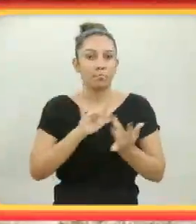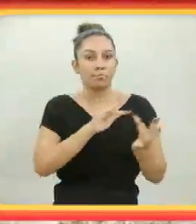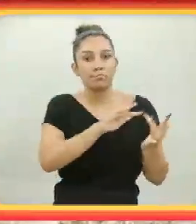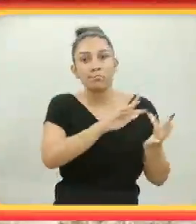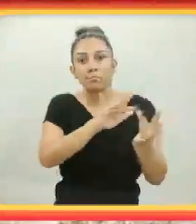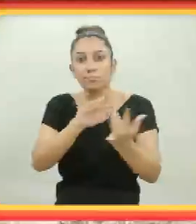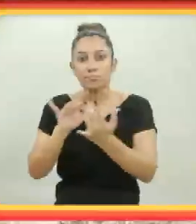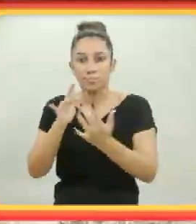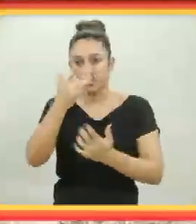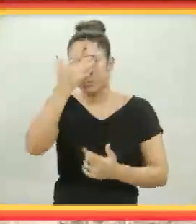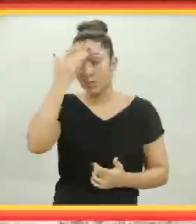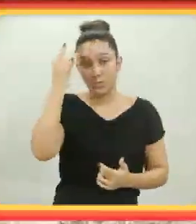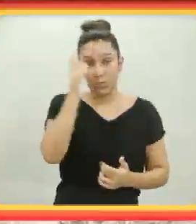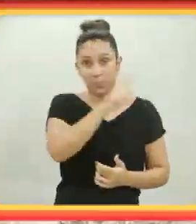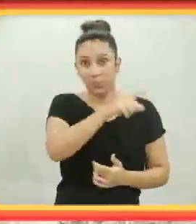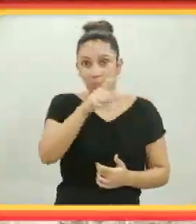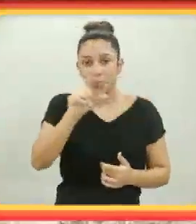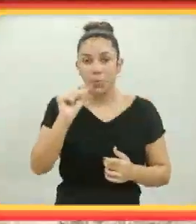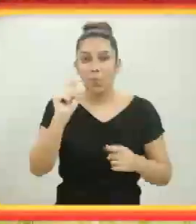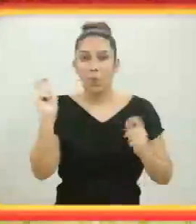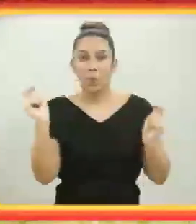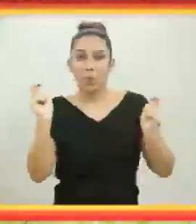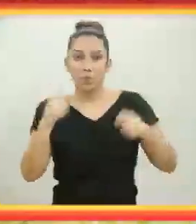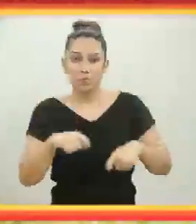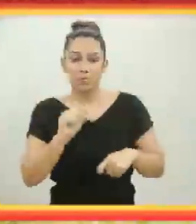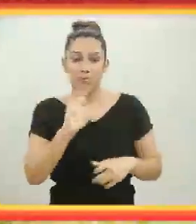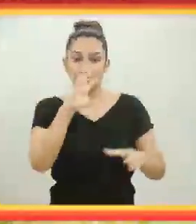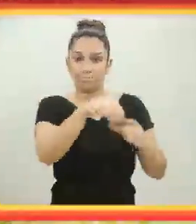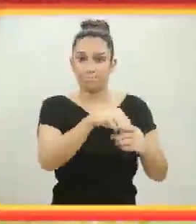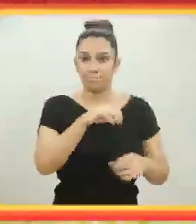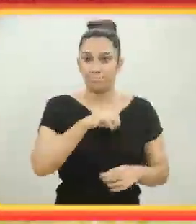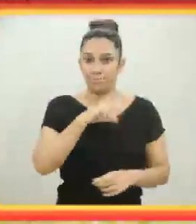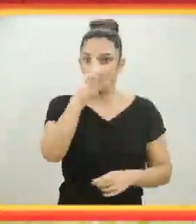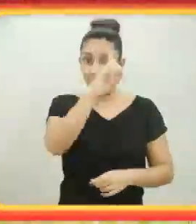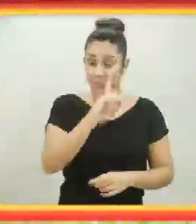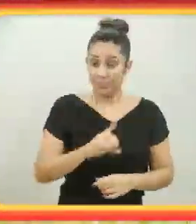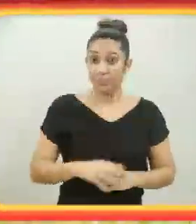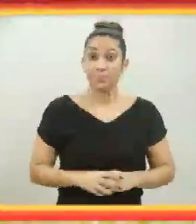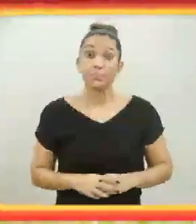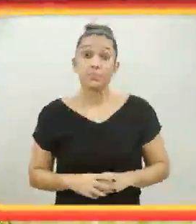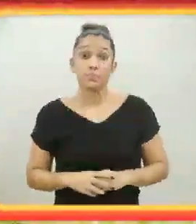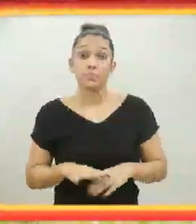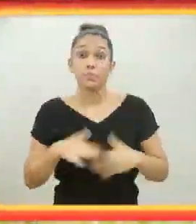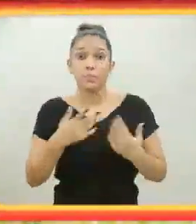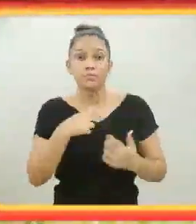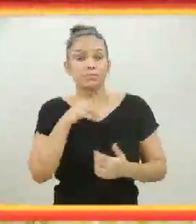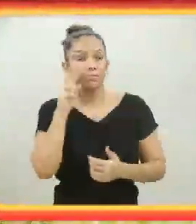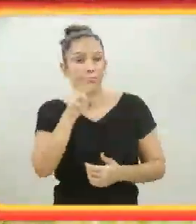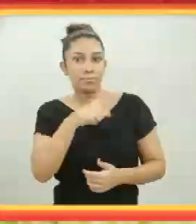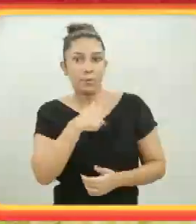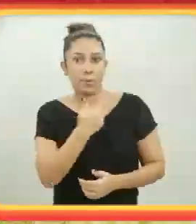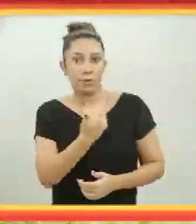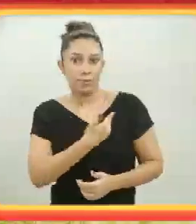com seus 30 e tantos anos. Foi em 2015, hoje eu estou com 44 anos,